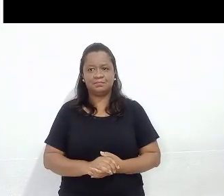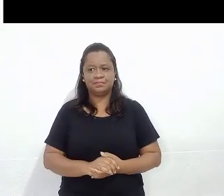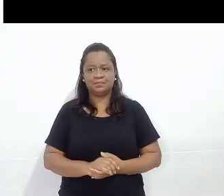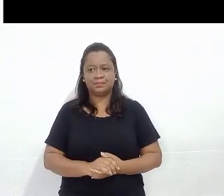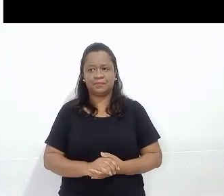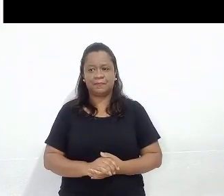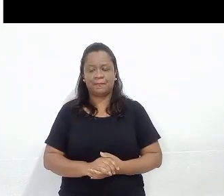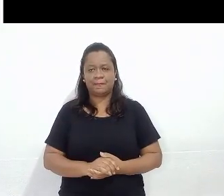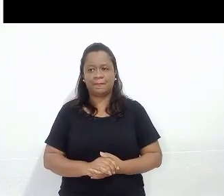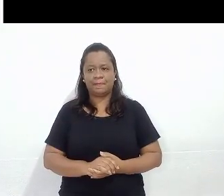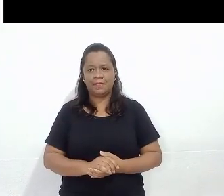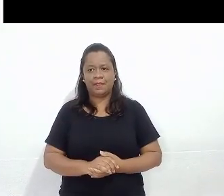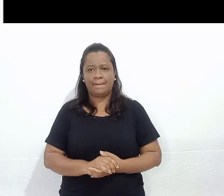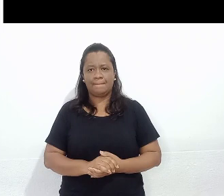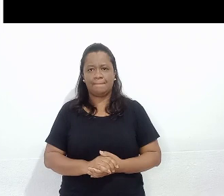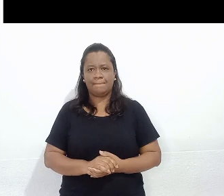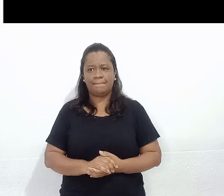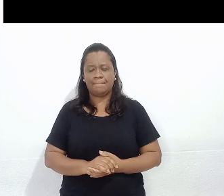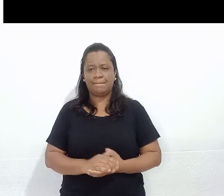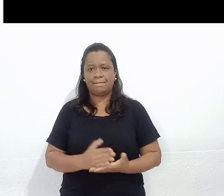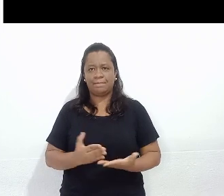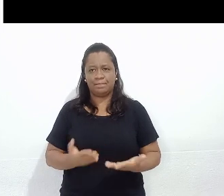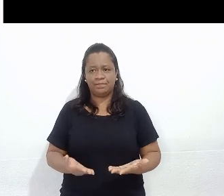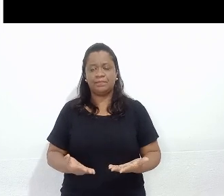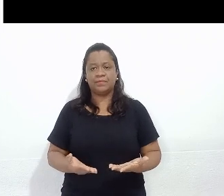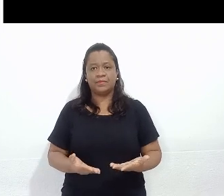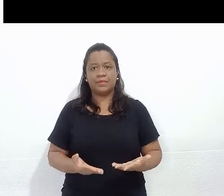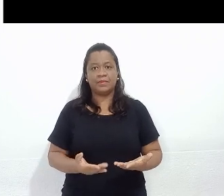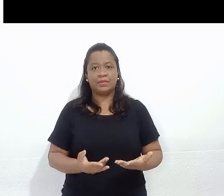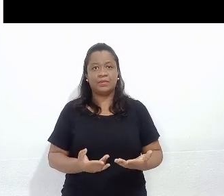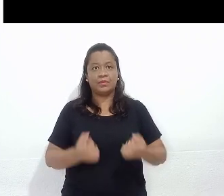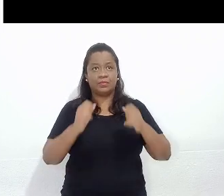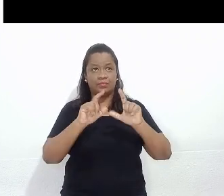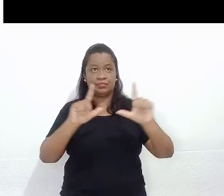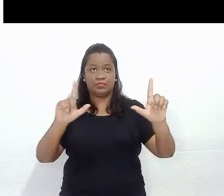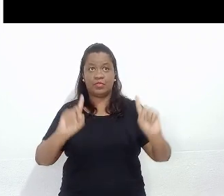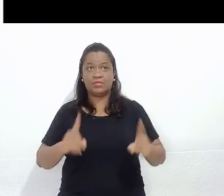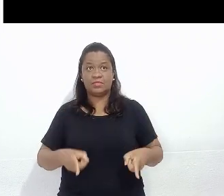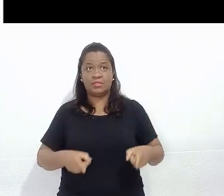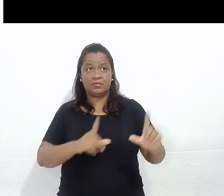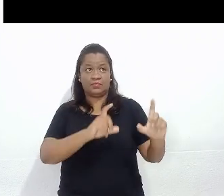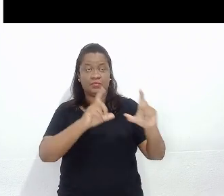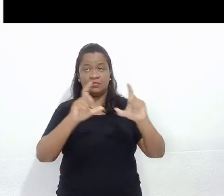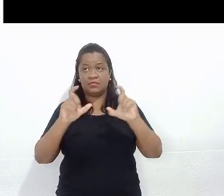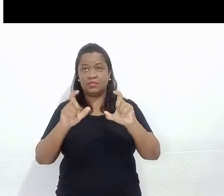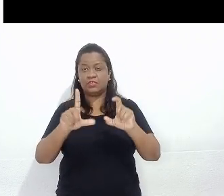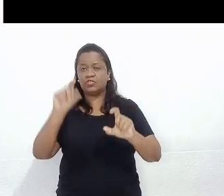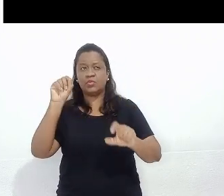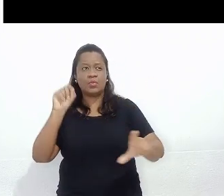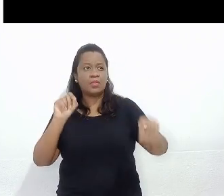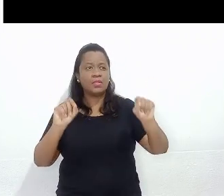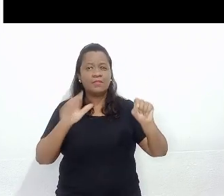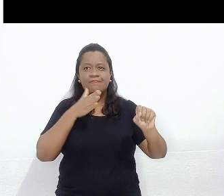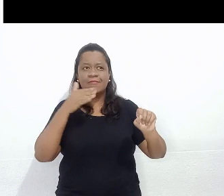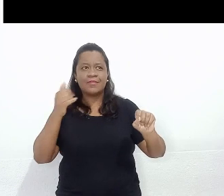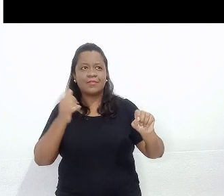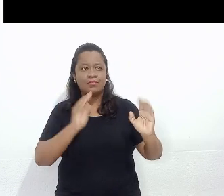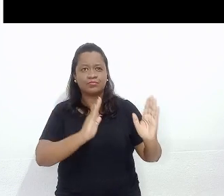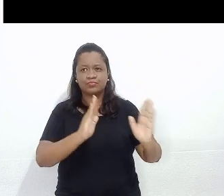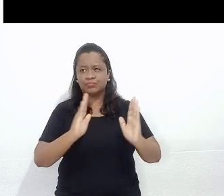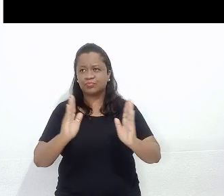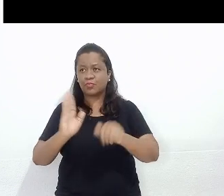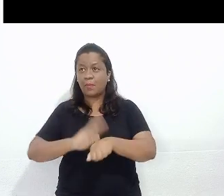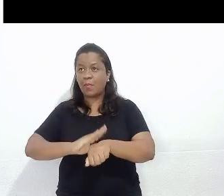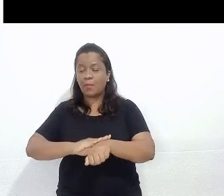Então é isso. Então o profissional da fotografia, ele vai escolher o que fica melhor para cada momento do filme, ele